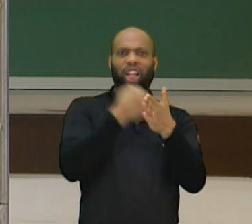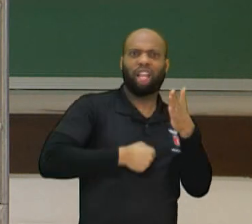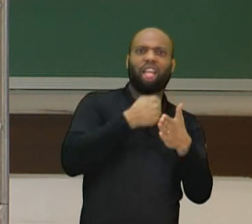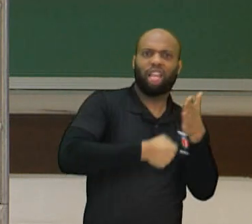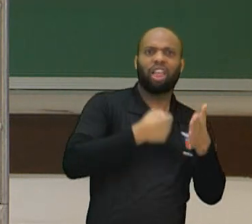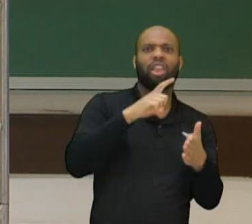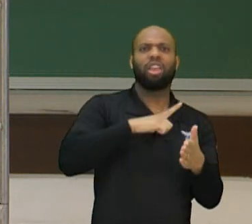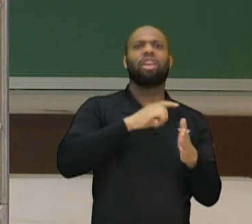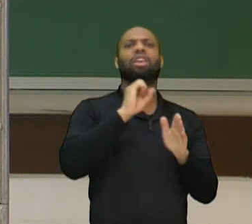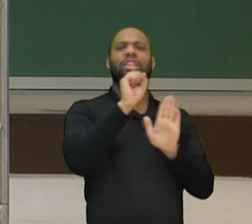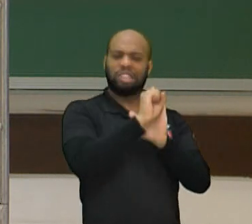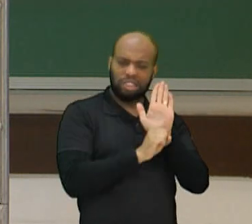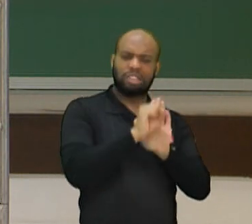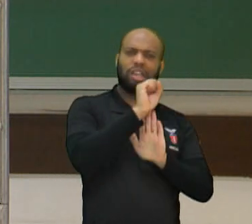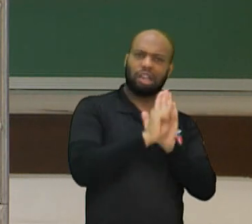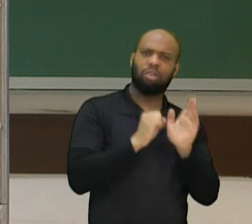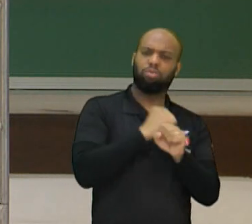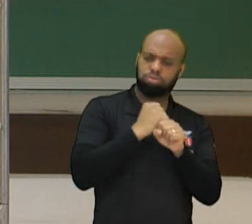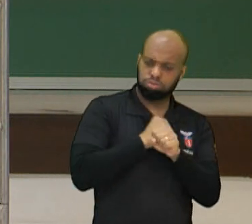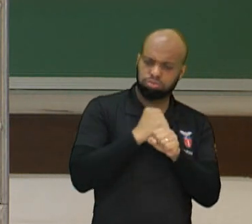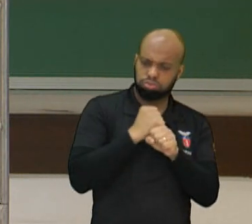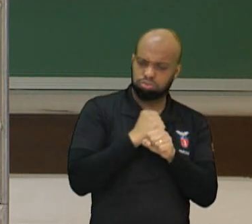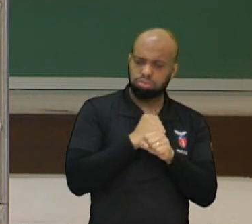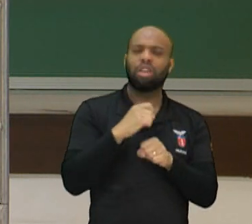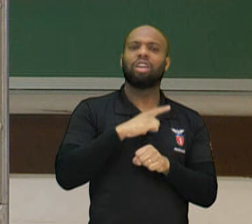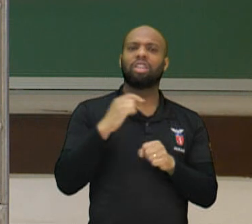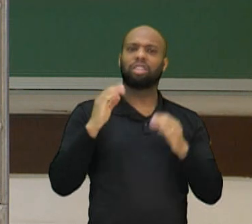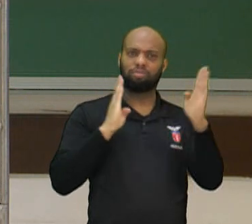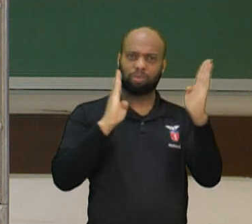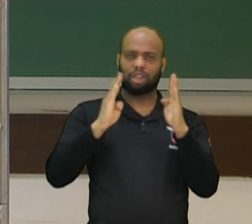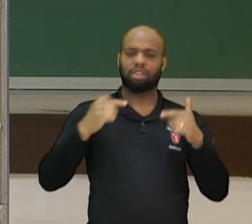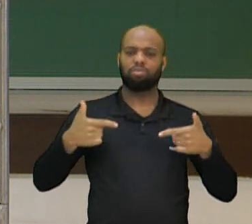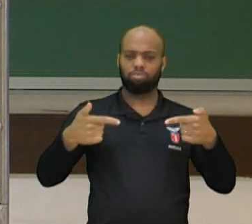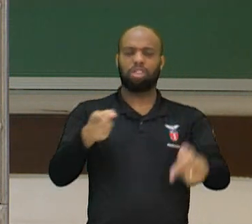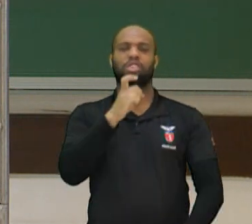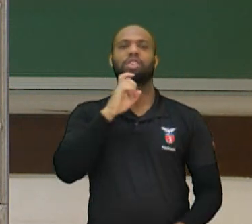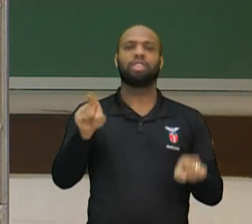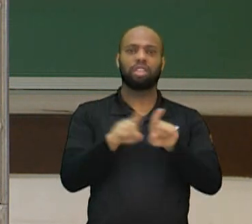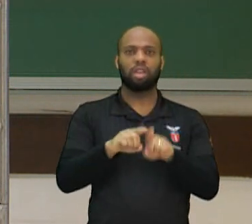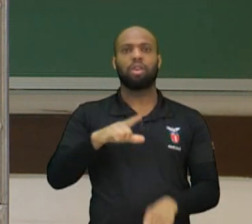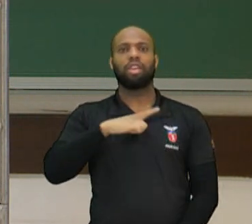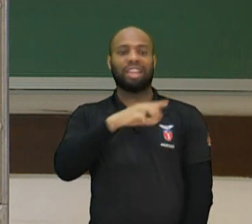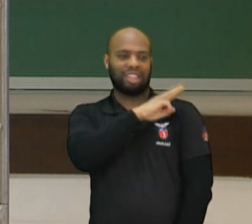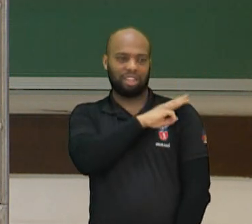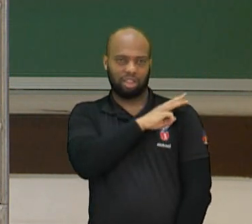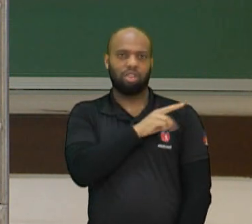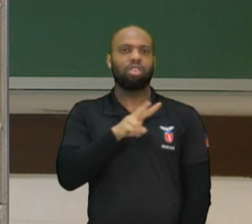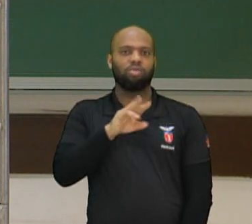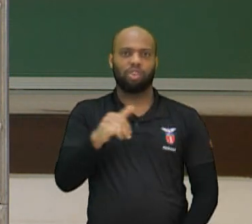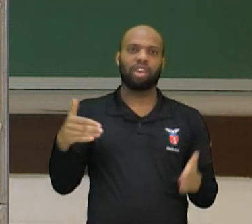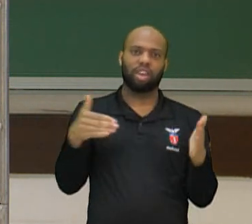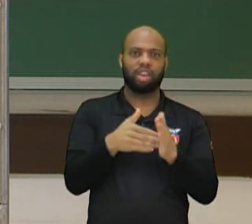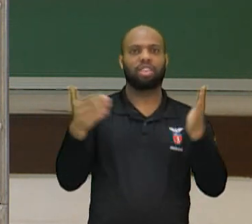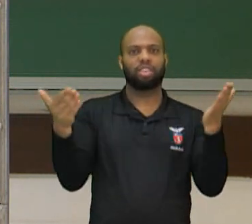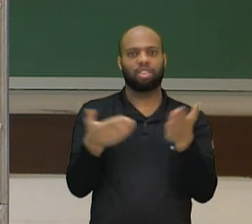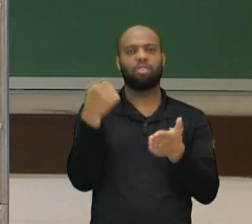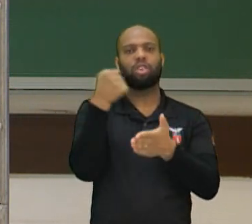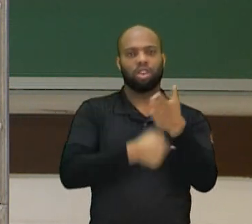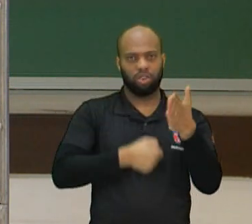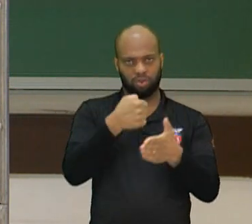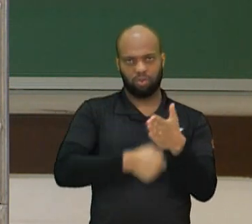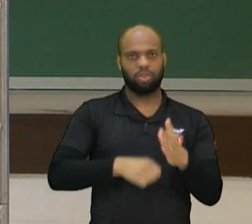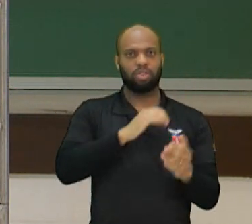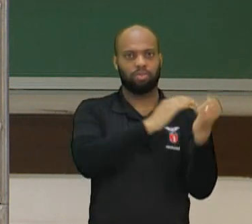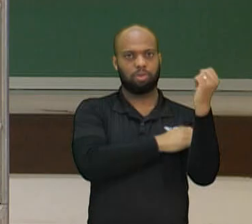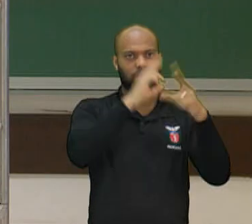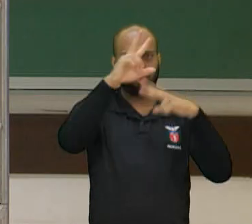luta, ela perpassa o período da Guerra Fria e nós vamos ver ainda no 3º ano que ela segue até os nossos dias.